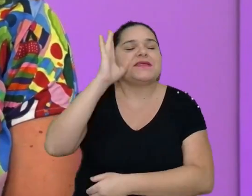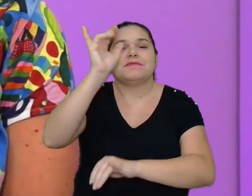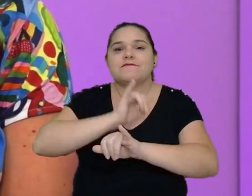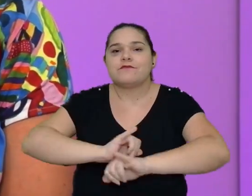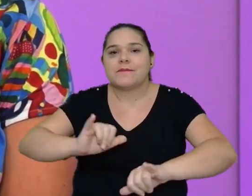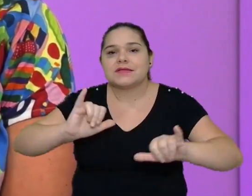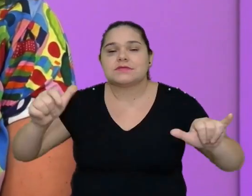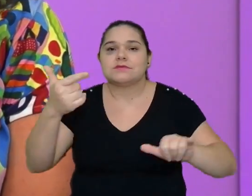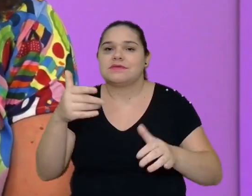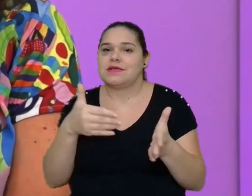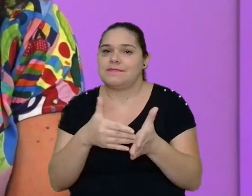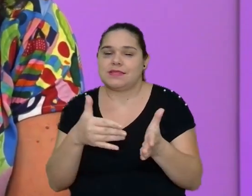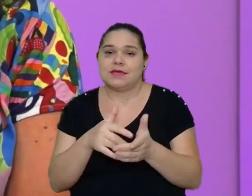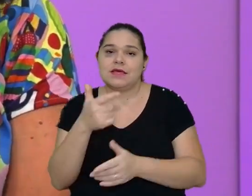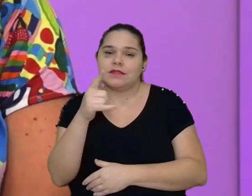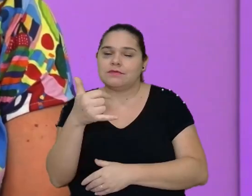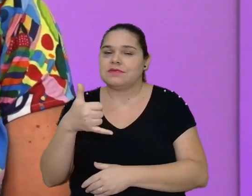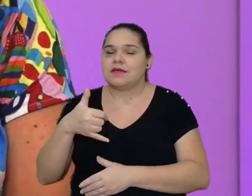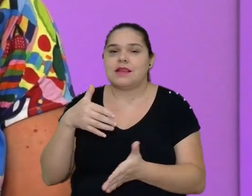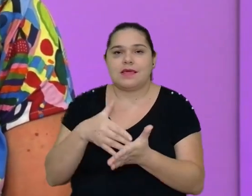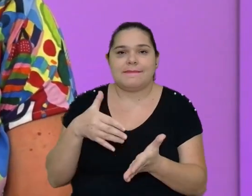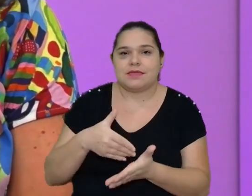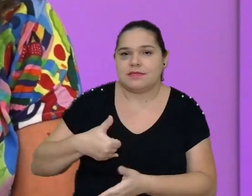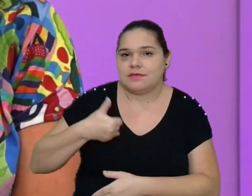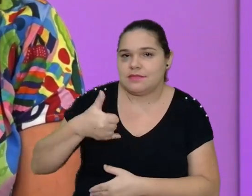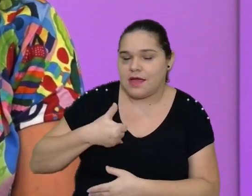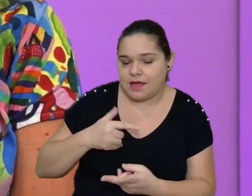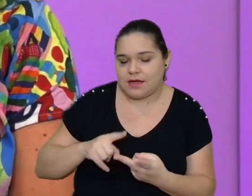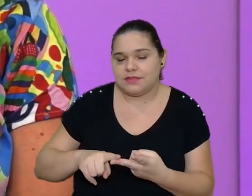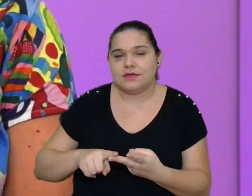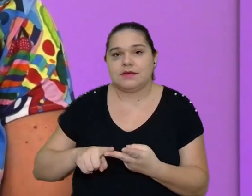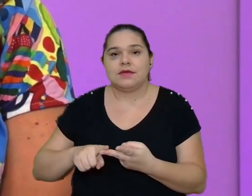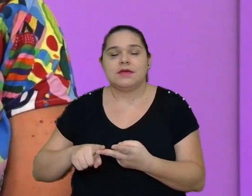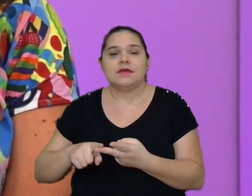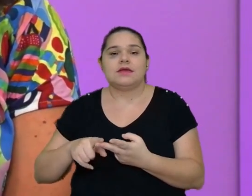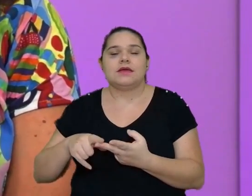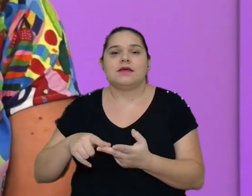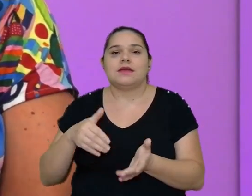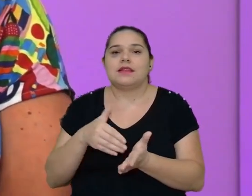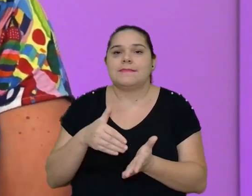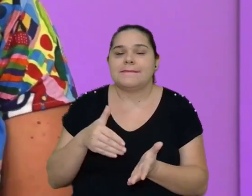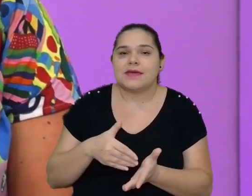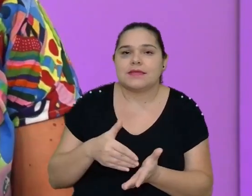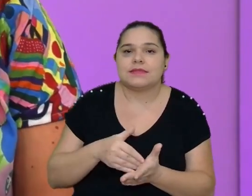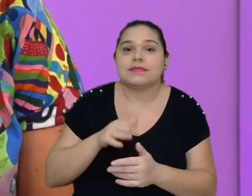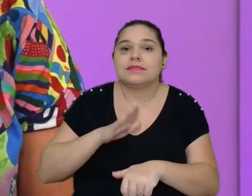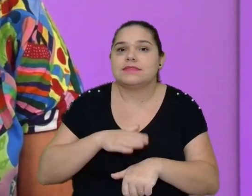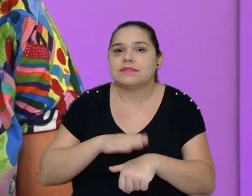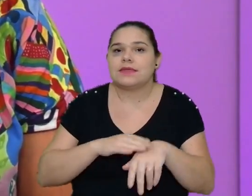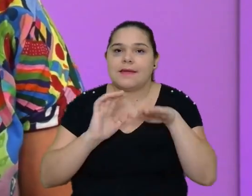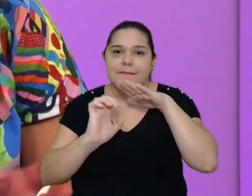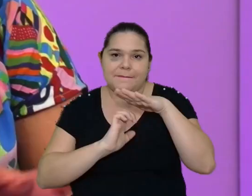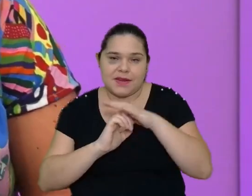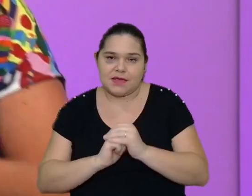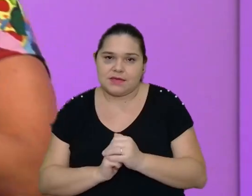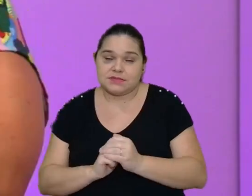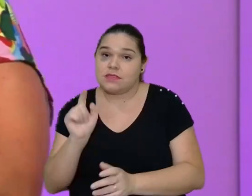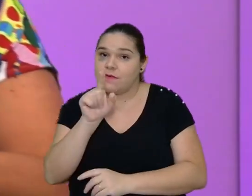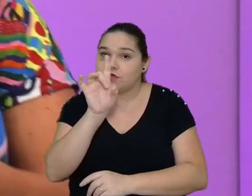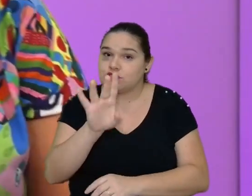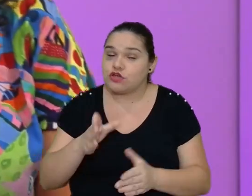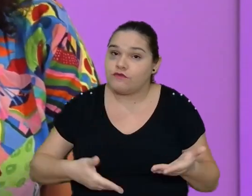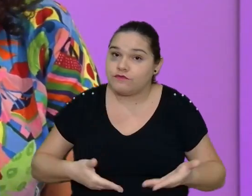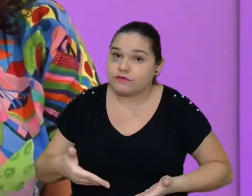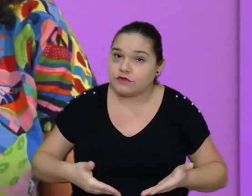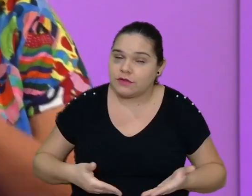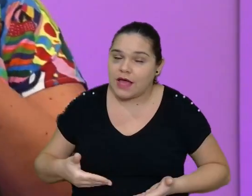tem limitação de idade, não tem limitação de tempo de empresa, não é só para funcionária, é também para parceira